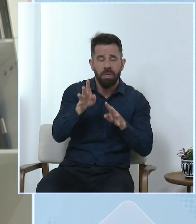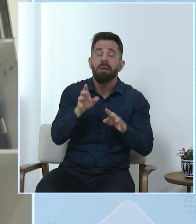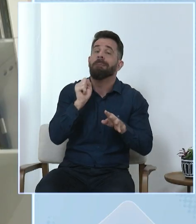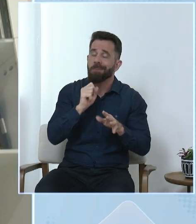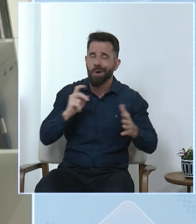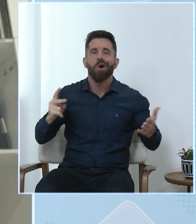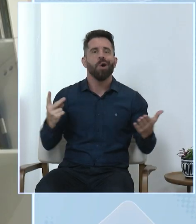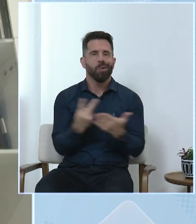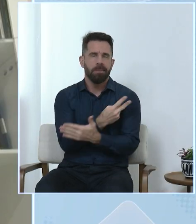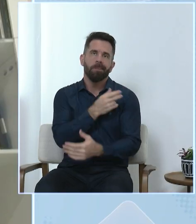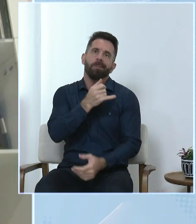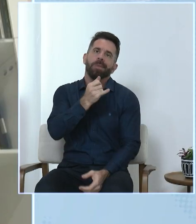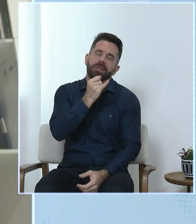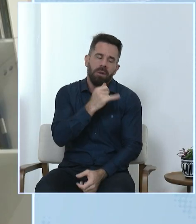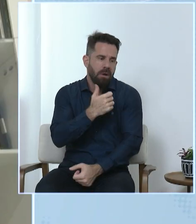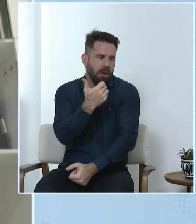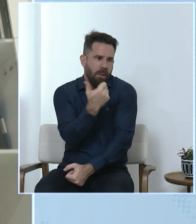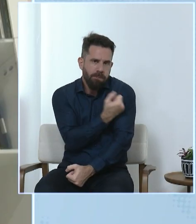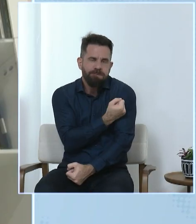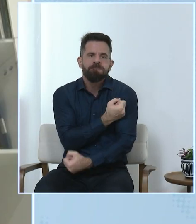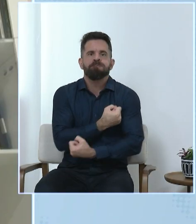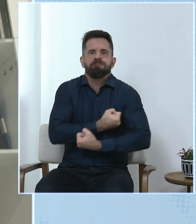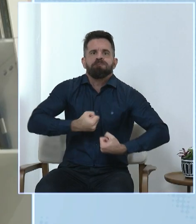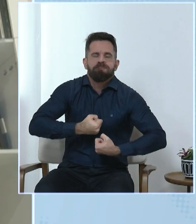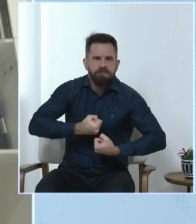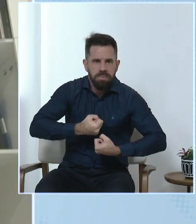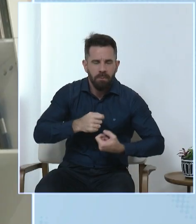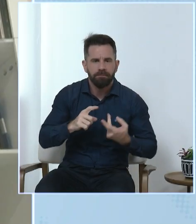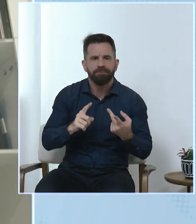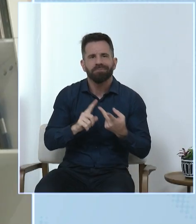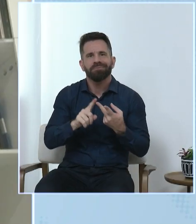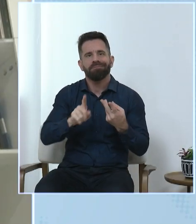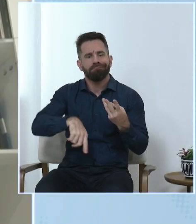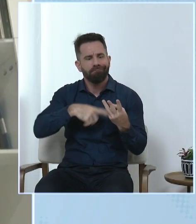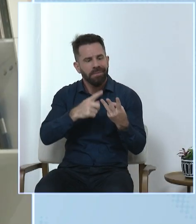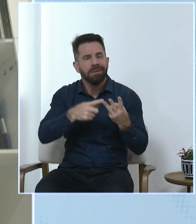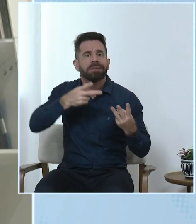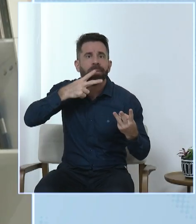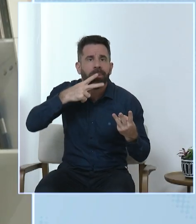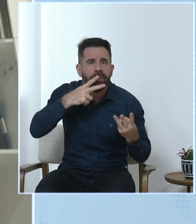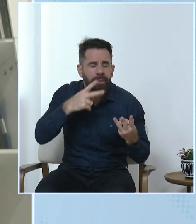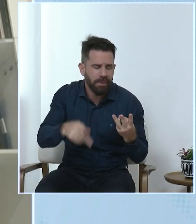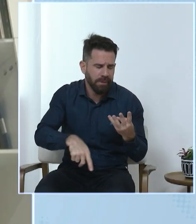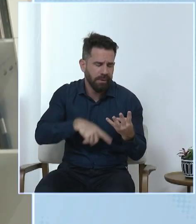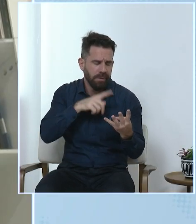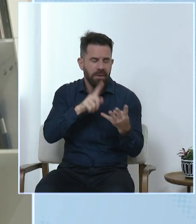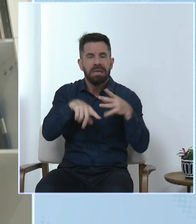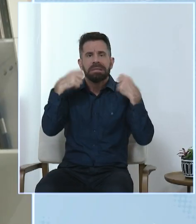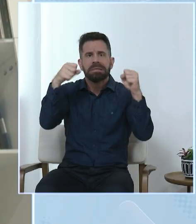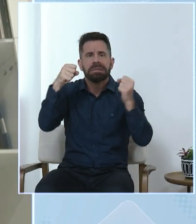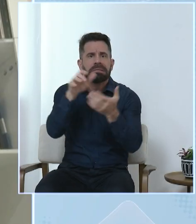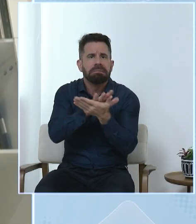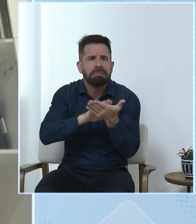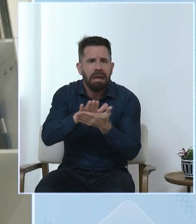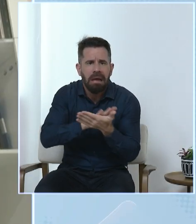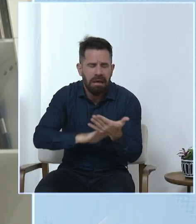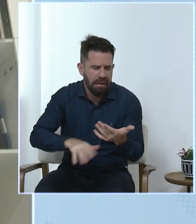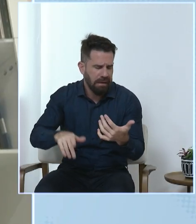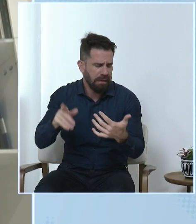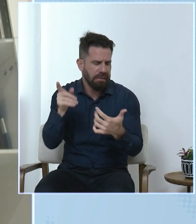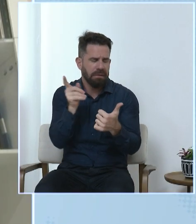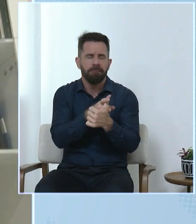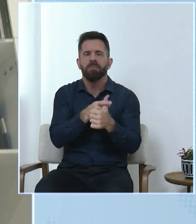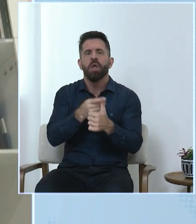esteroides anabolizantes, e cigarro, sedentarismo,